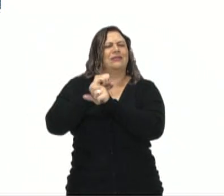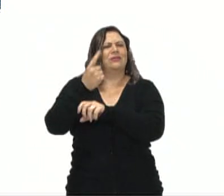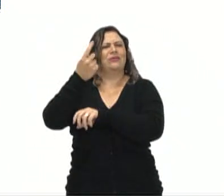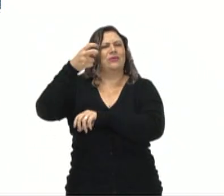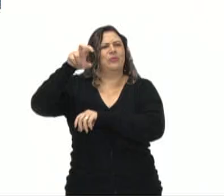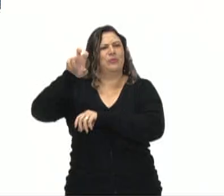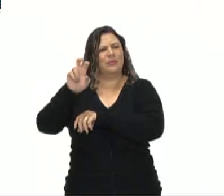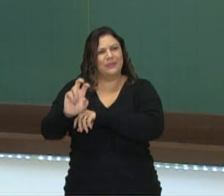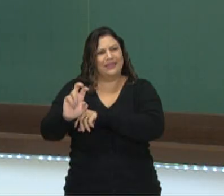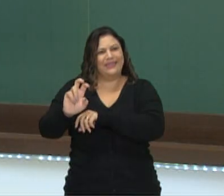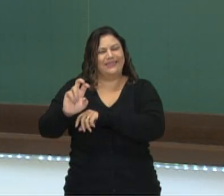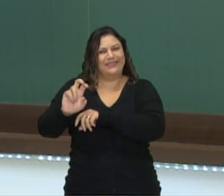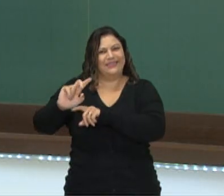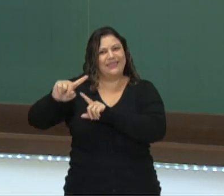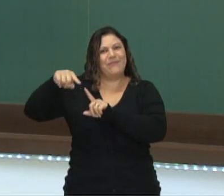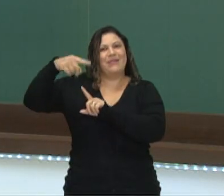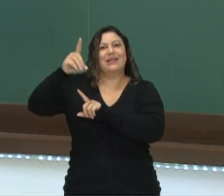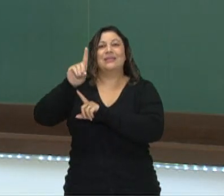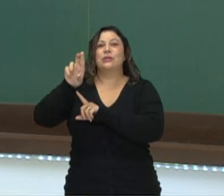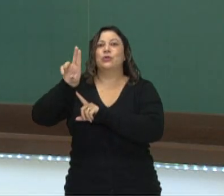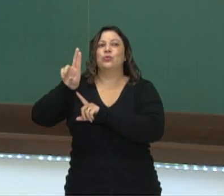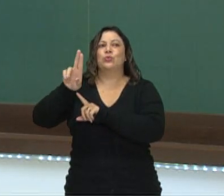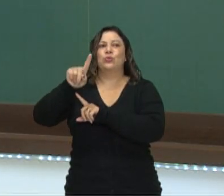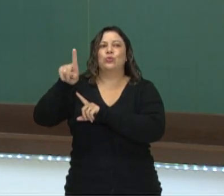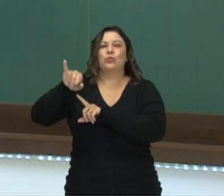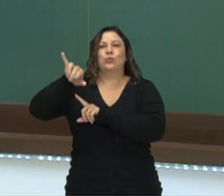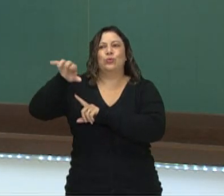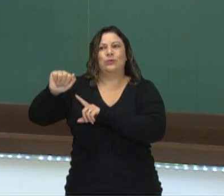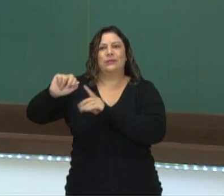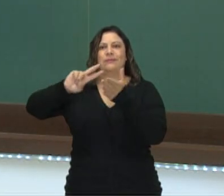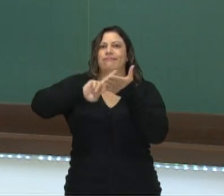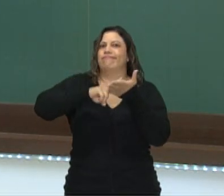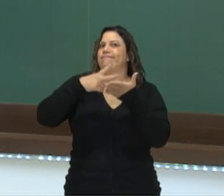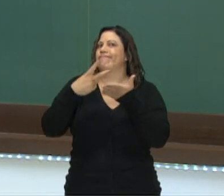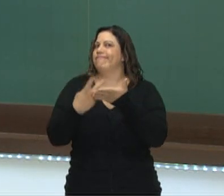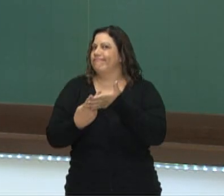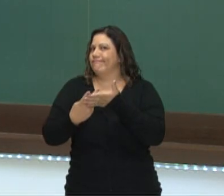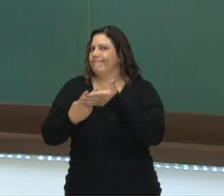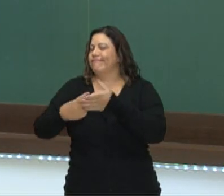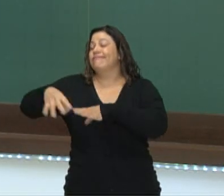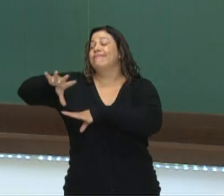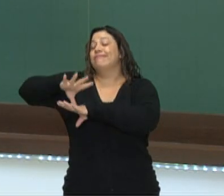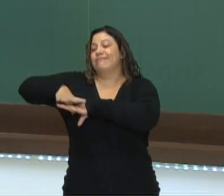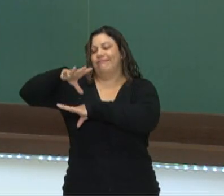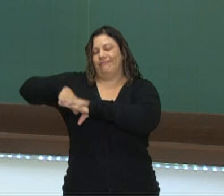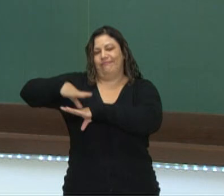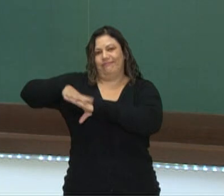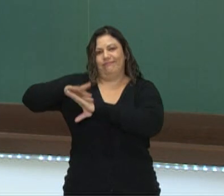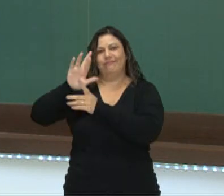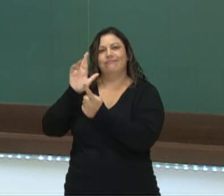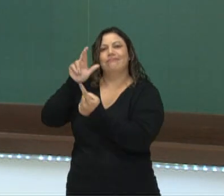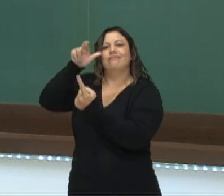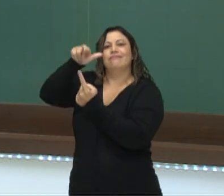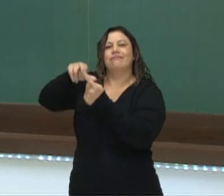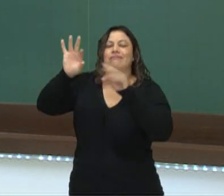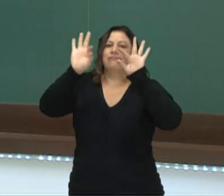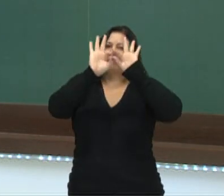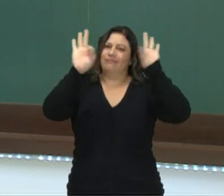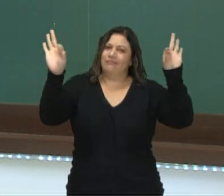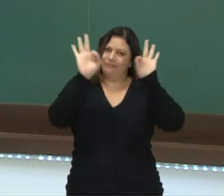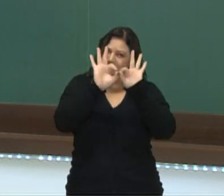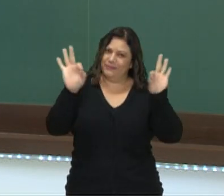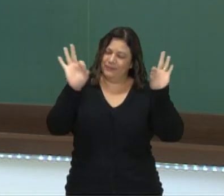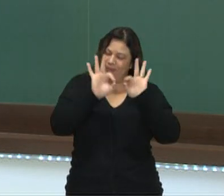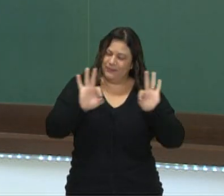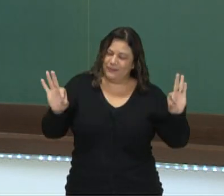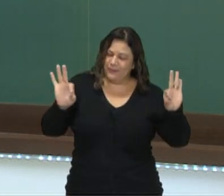uma dúzia. Olha só, vocês vão traduzir isso para matemática, vão representar cada uma dessas frases, né, por meio